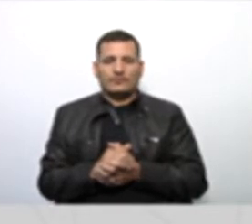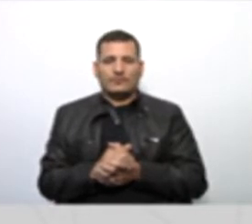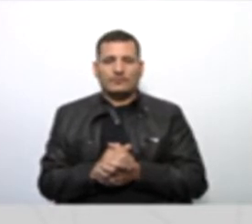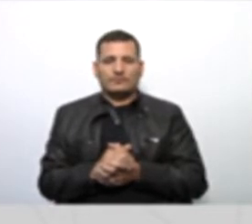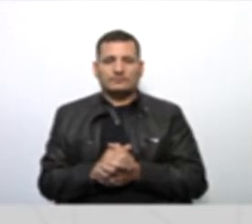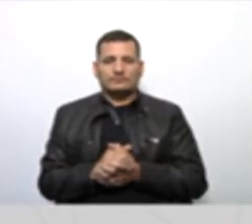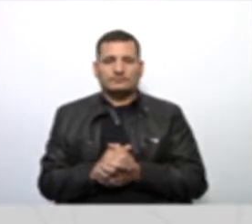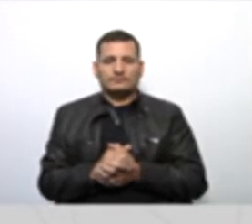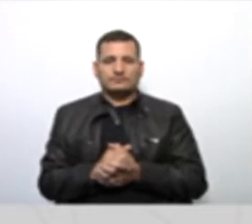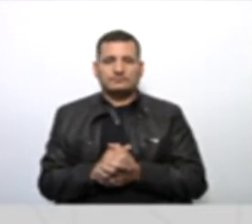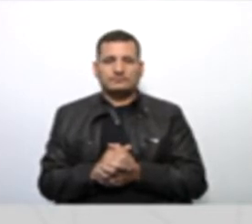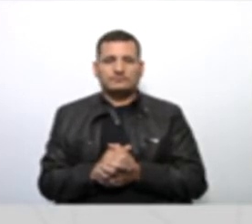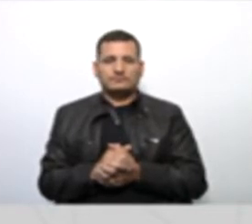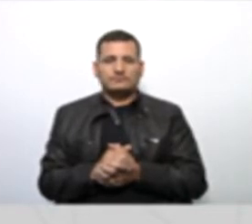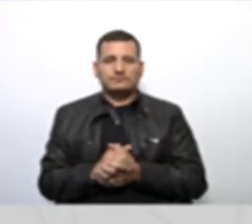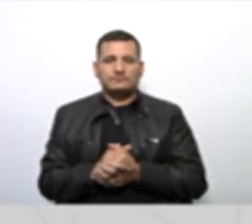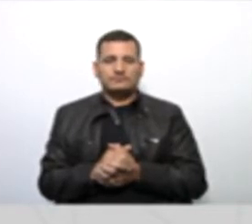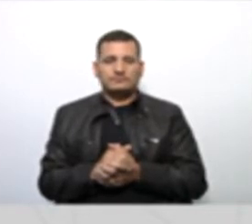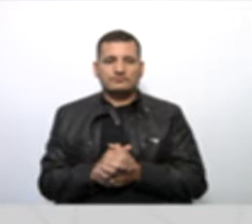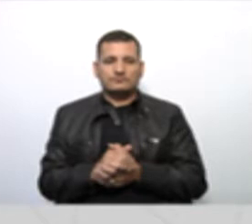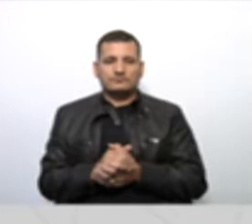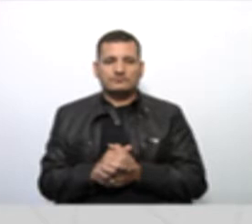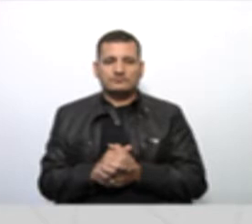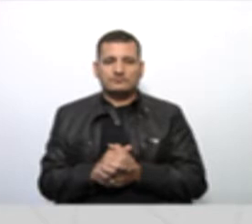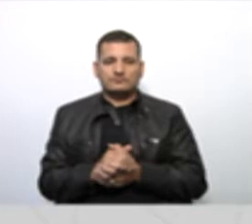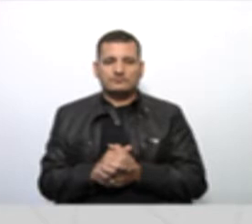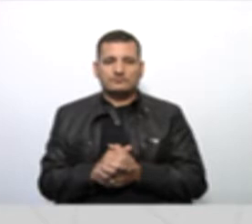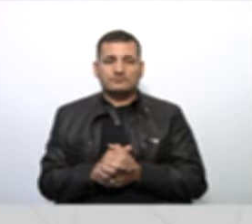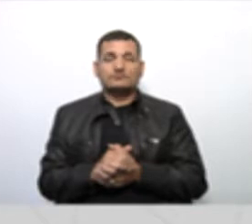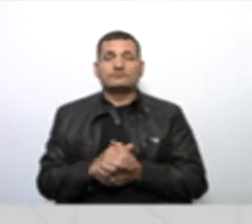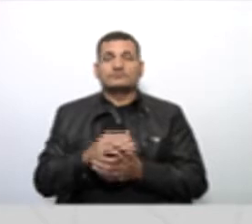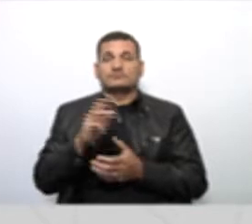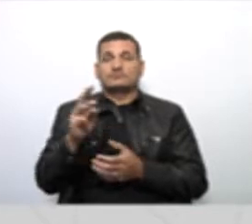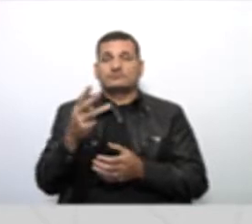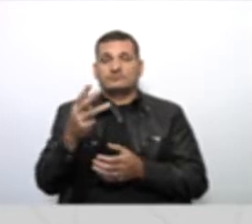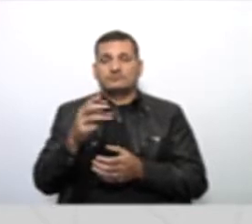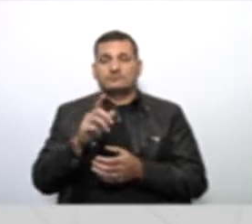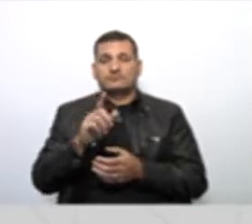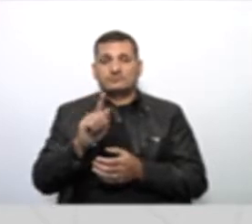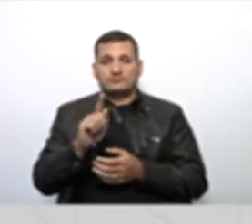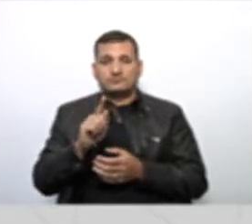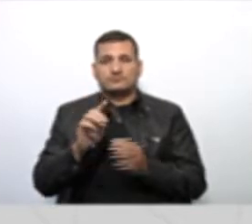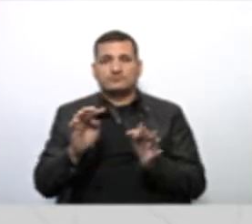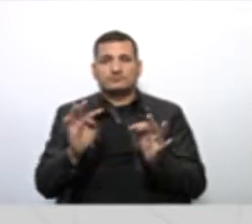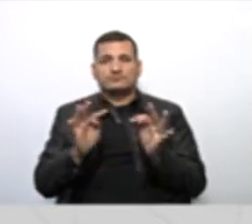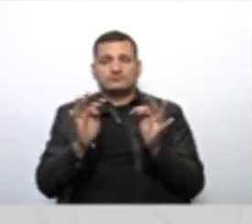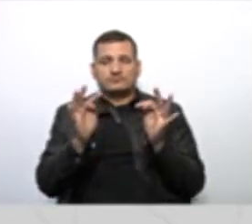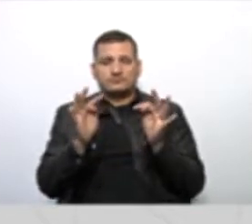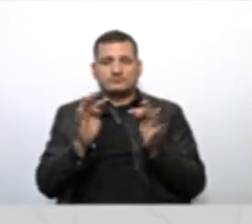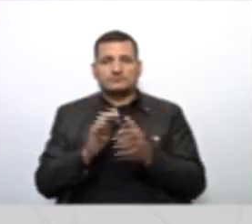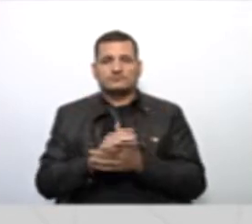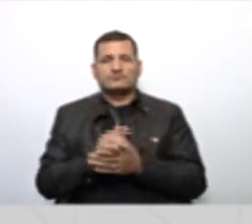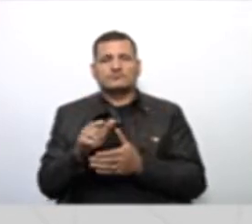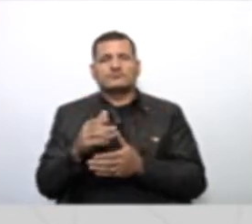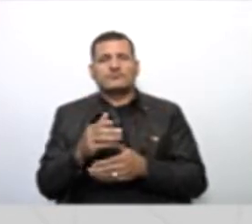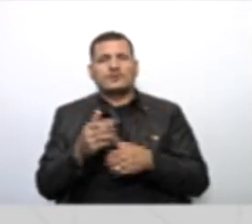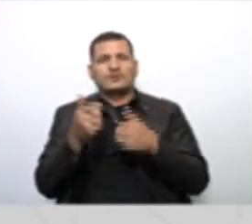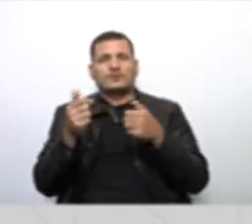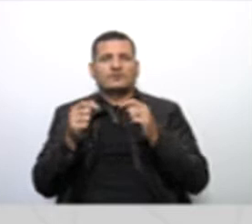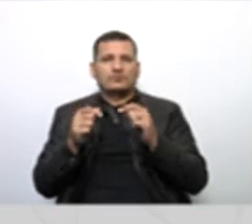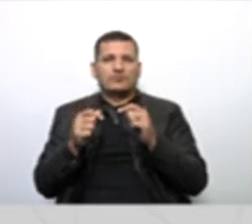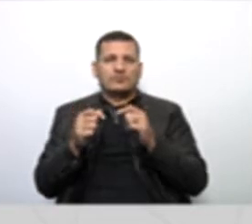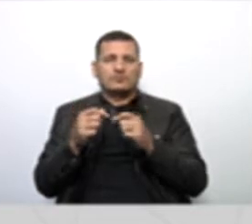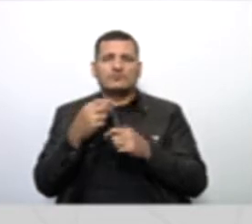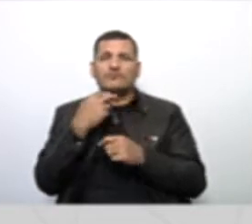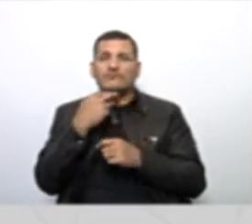aqui. Opa. Então, a 3G, tecnologia 3G, aprimora a transmissão de dados